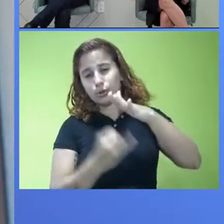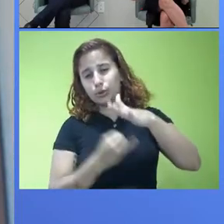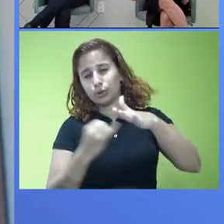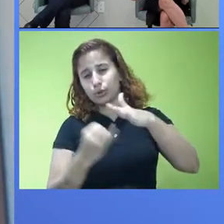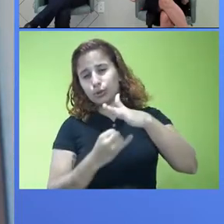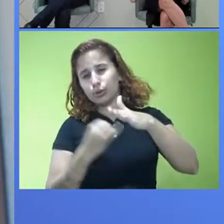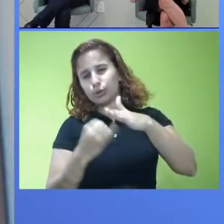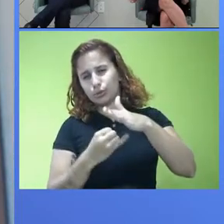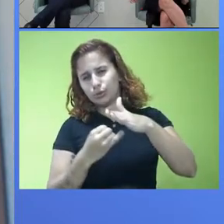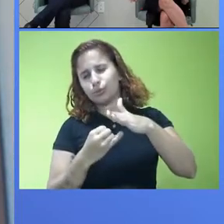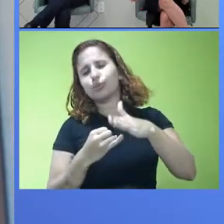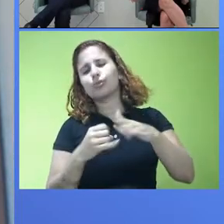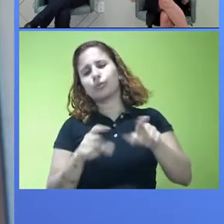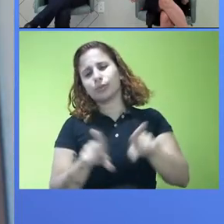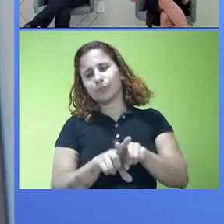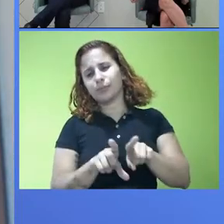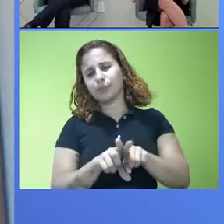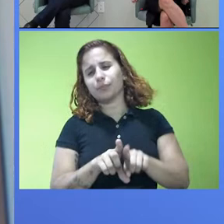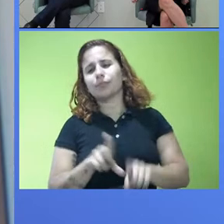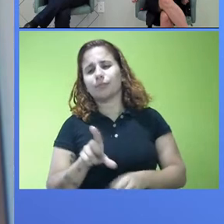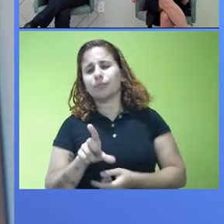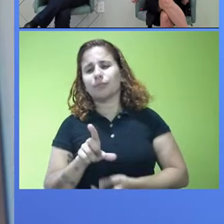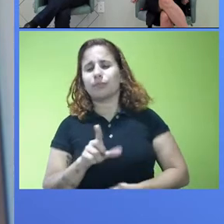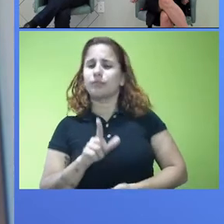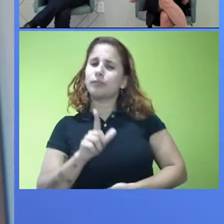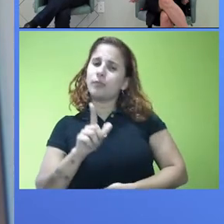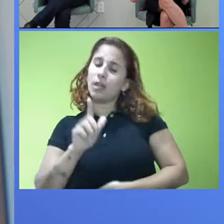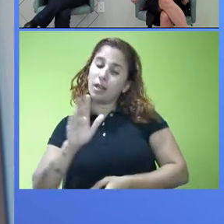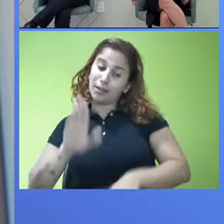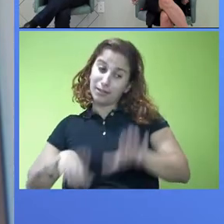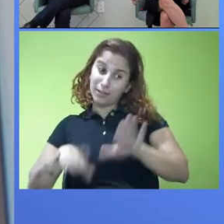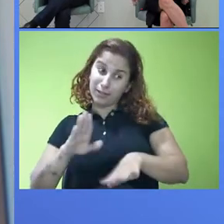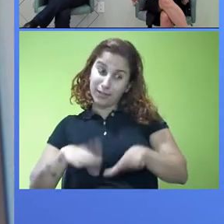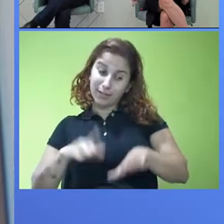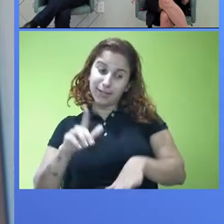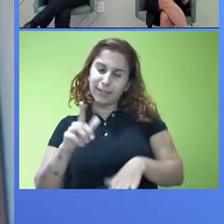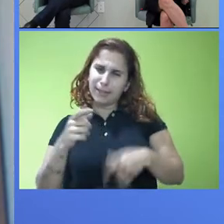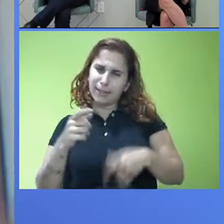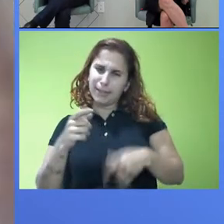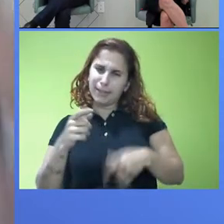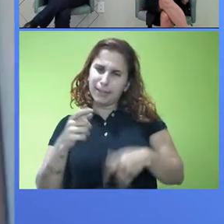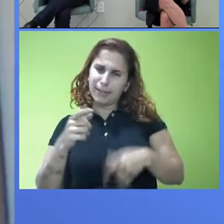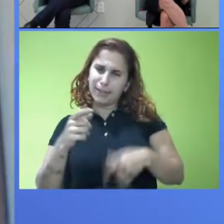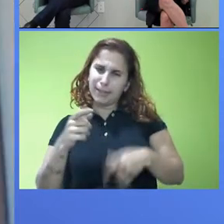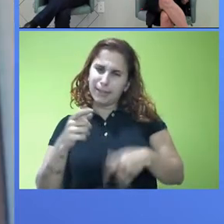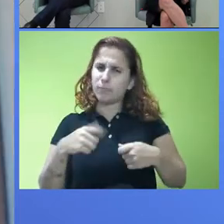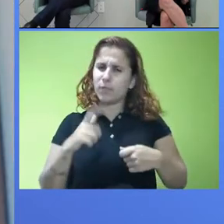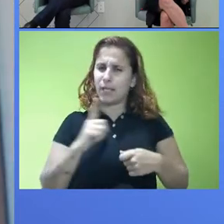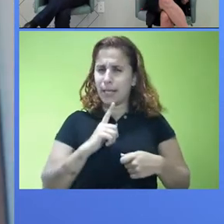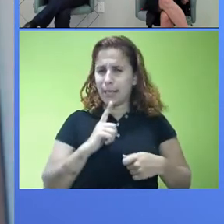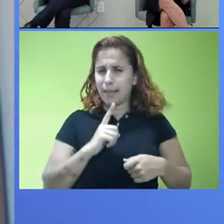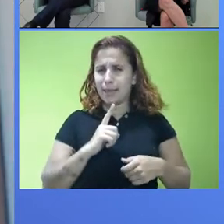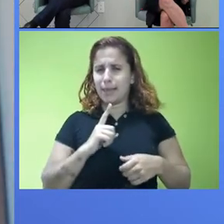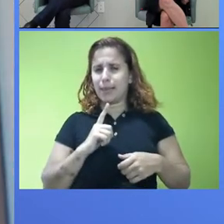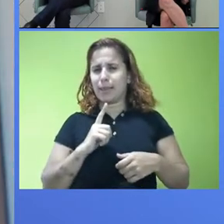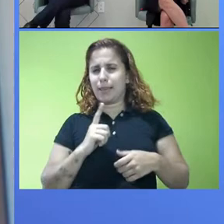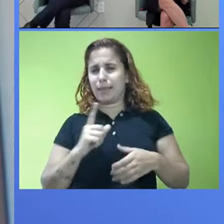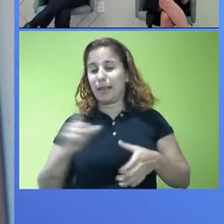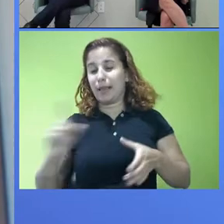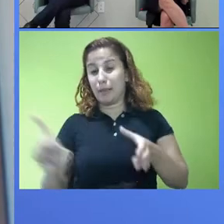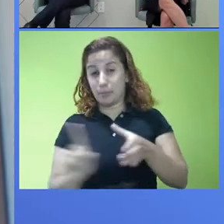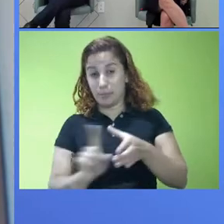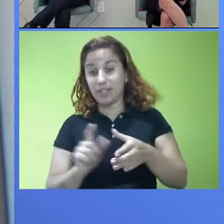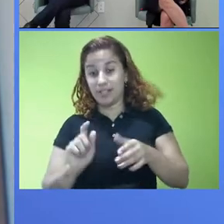muitas dessas instituições, elas ora cobram, né, pela implementação da política de assistência social,